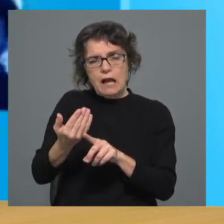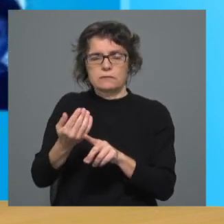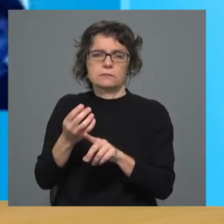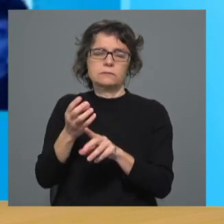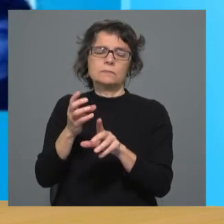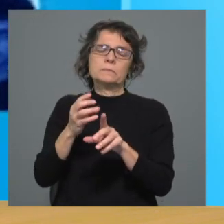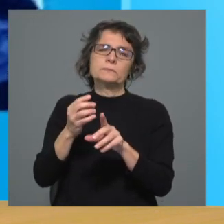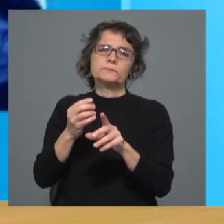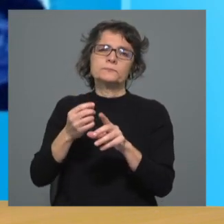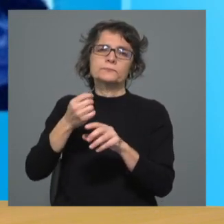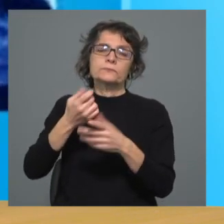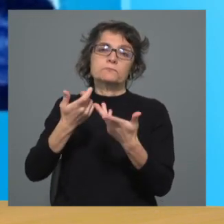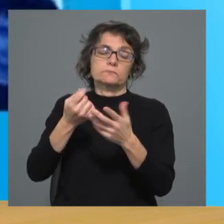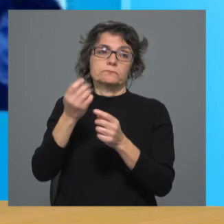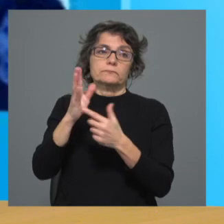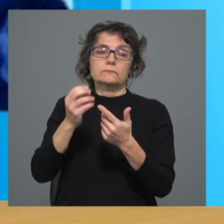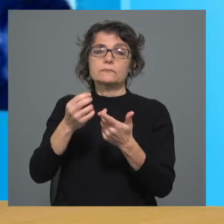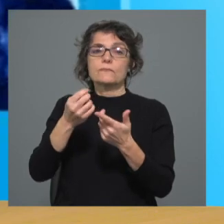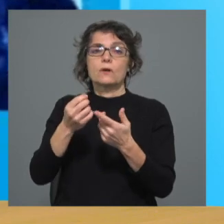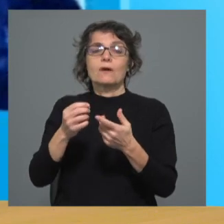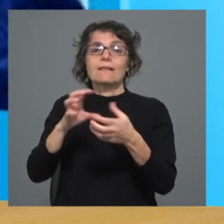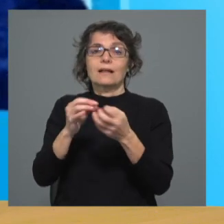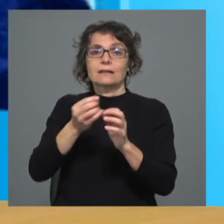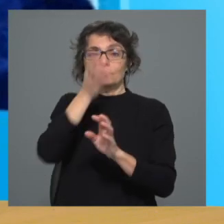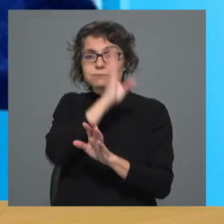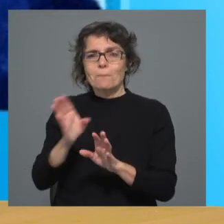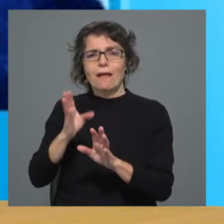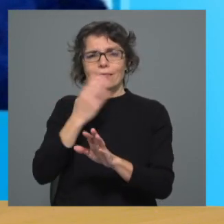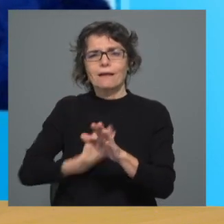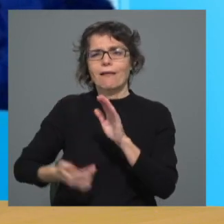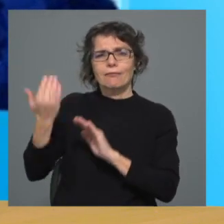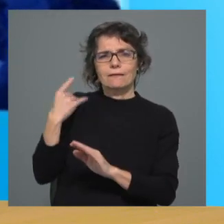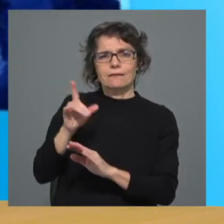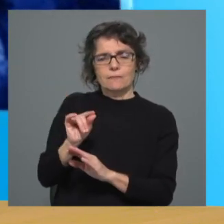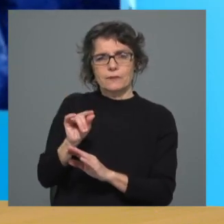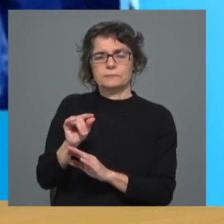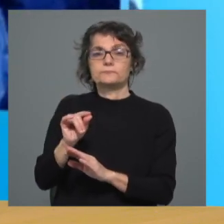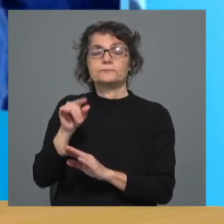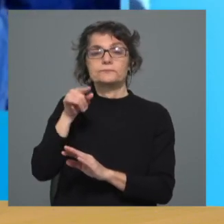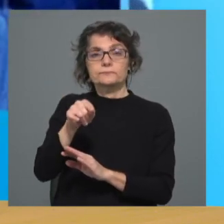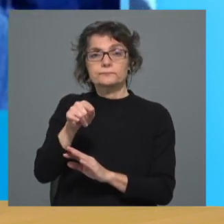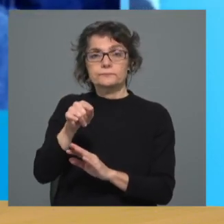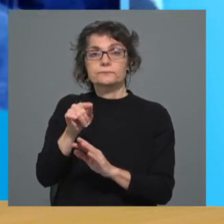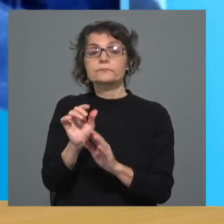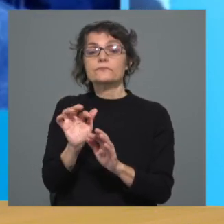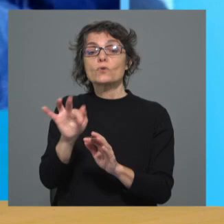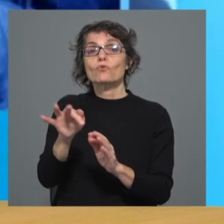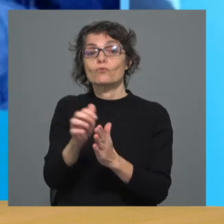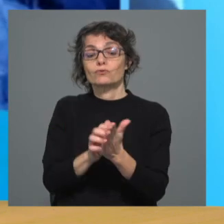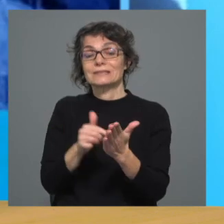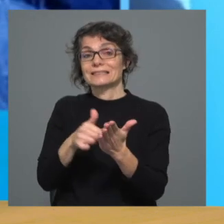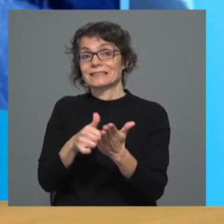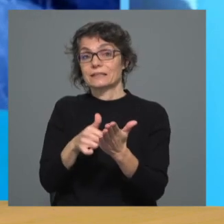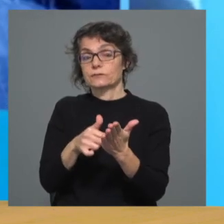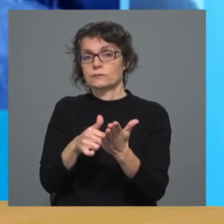formas, da história da tradição, etc., etc. Apresenta isso tudo e depois, no fim, chama a atenção